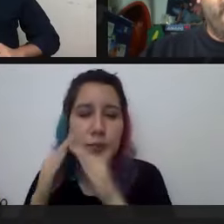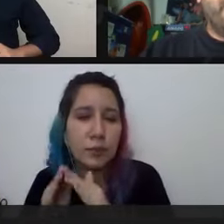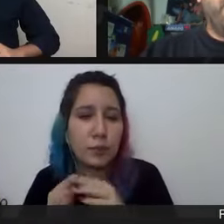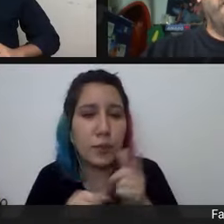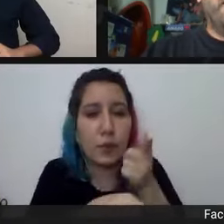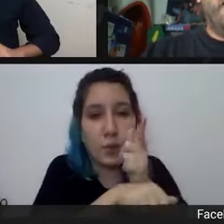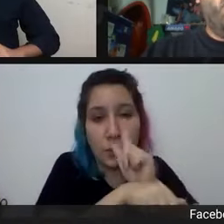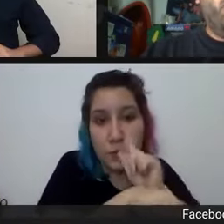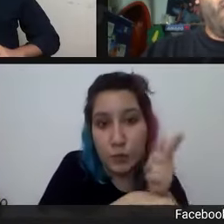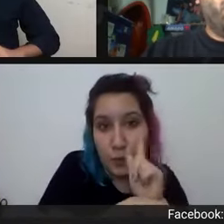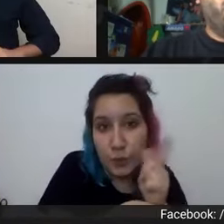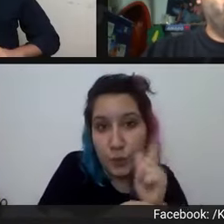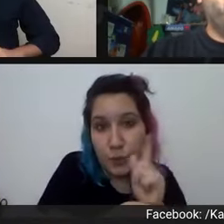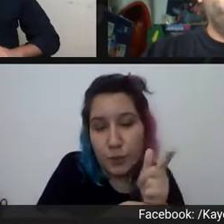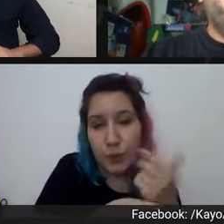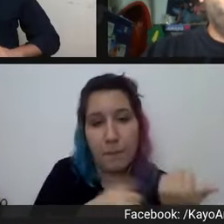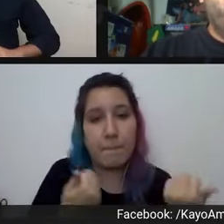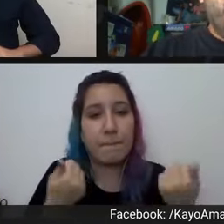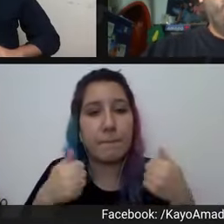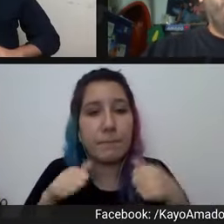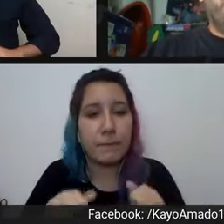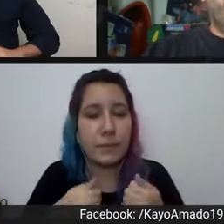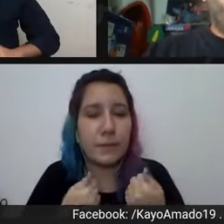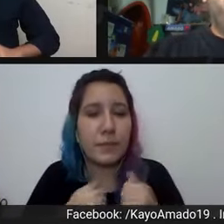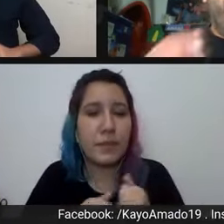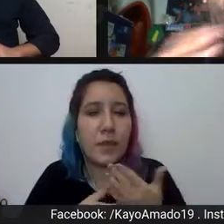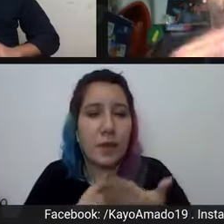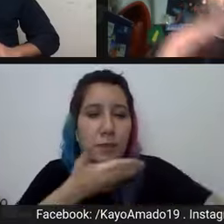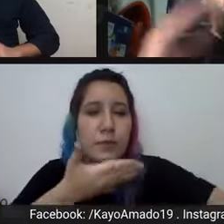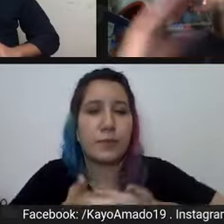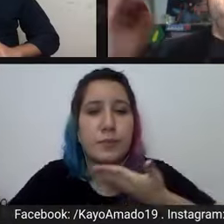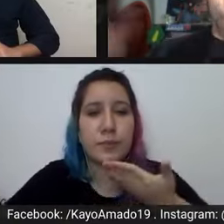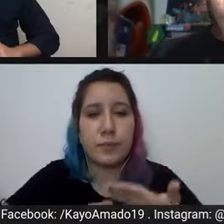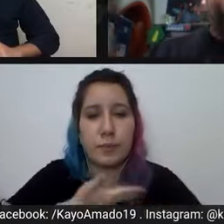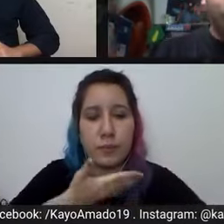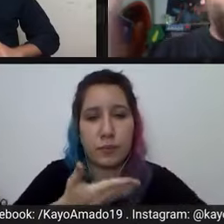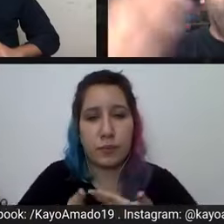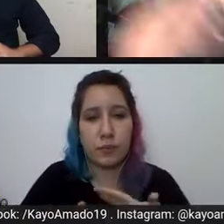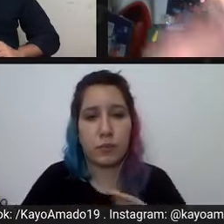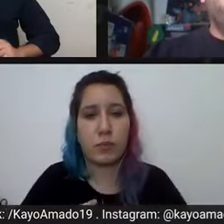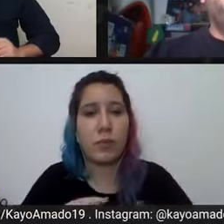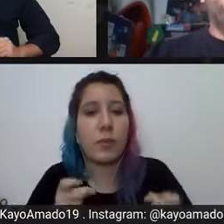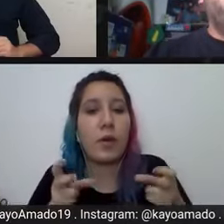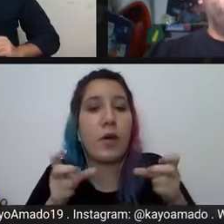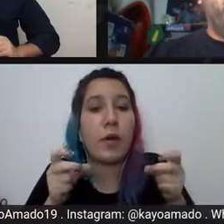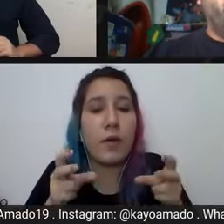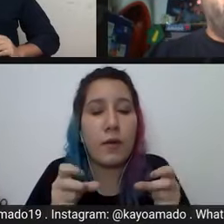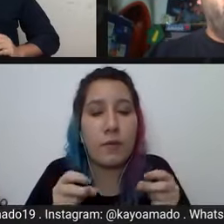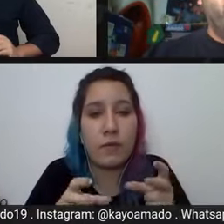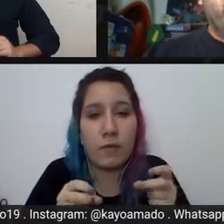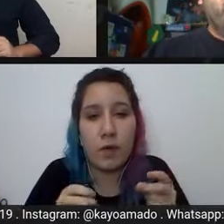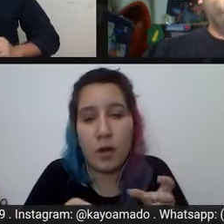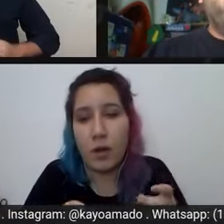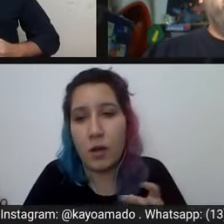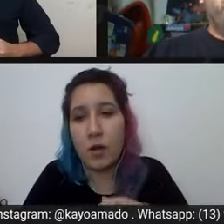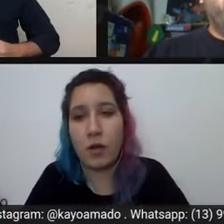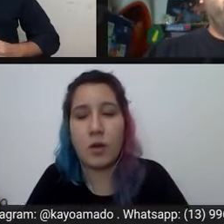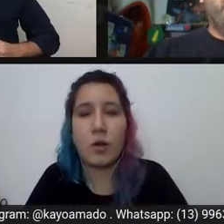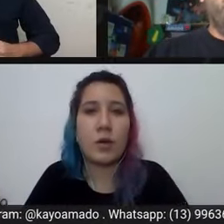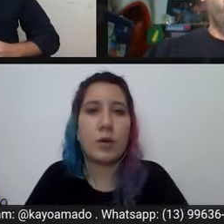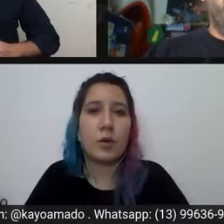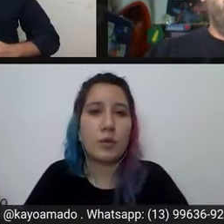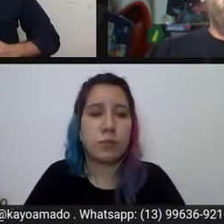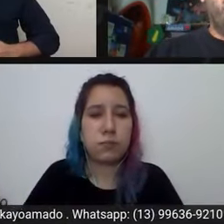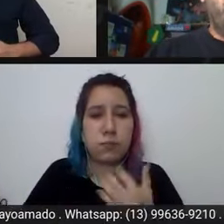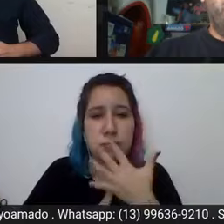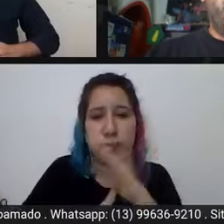né, eles aprenderem a montar os seus produtos, fazer um mapa afetivo dentro do seu território, descobrindo quem